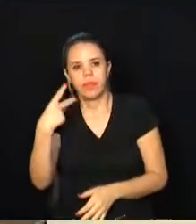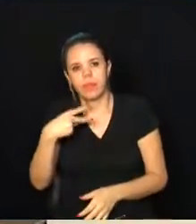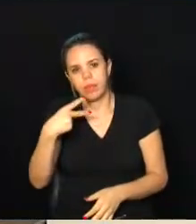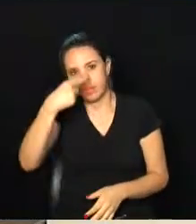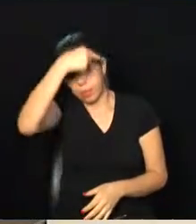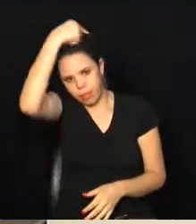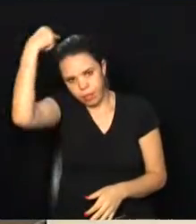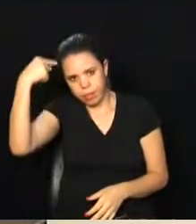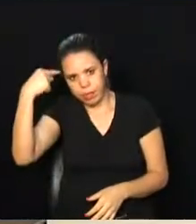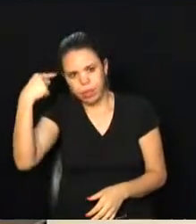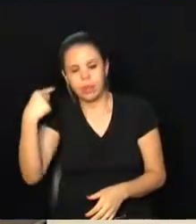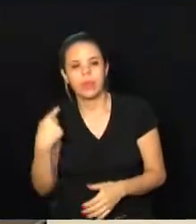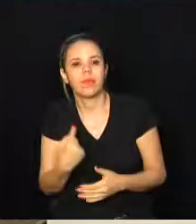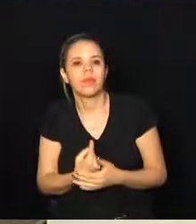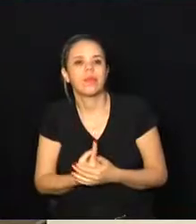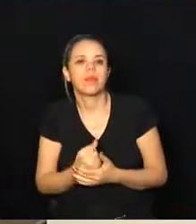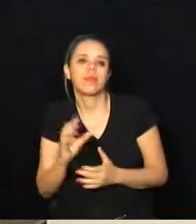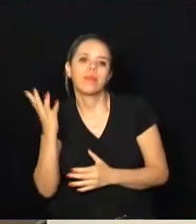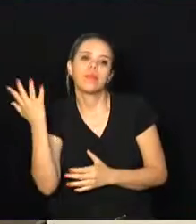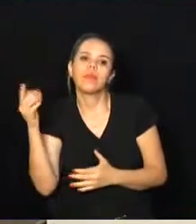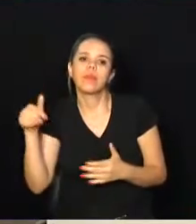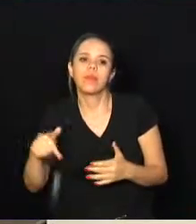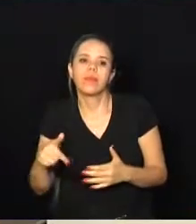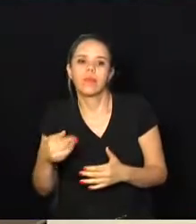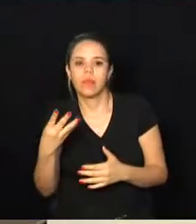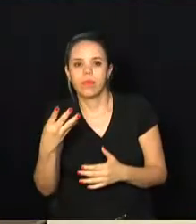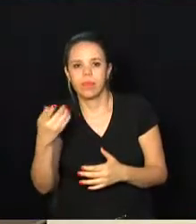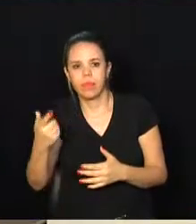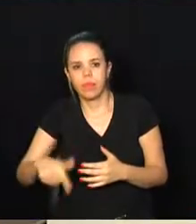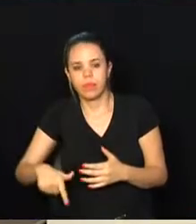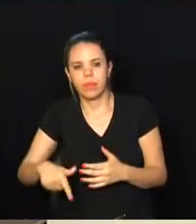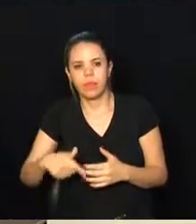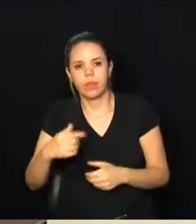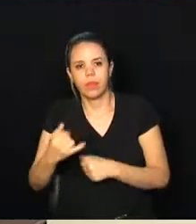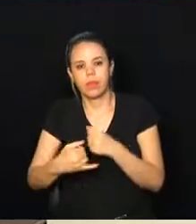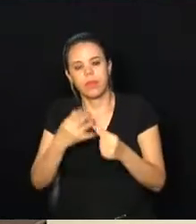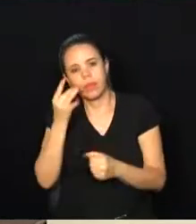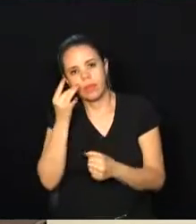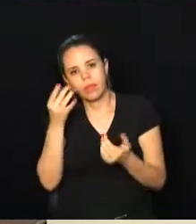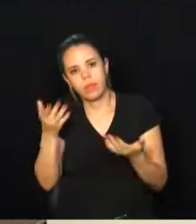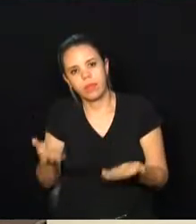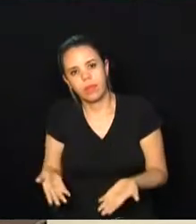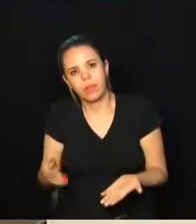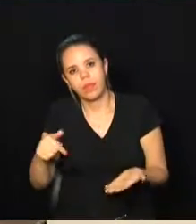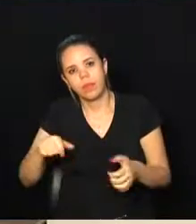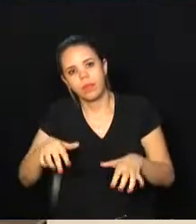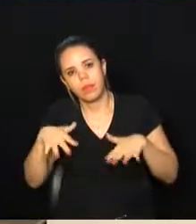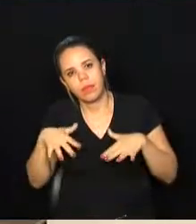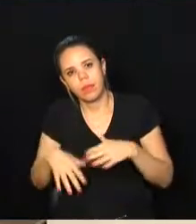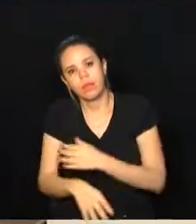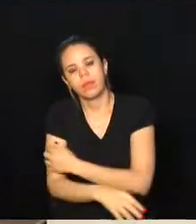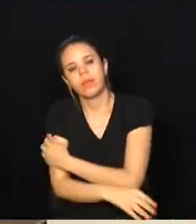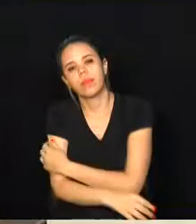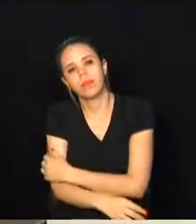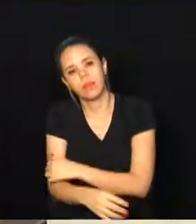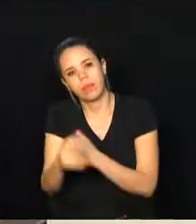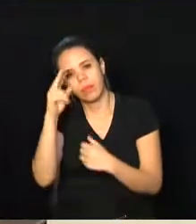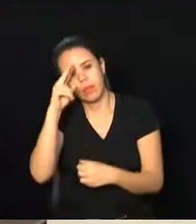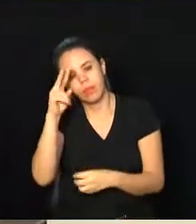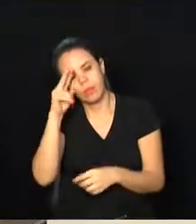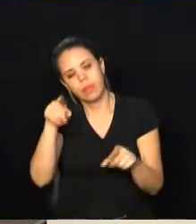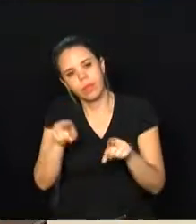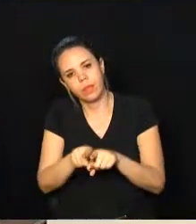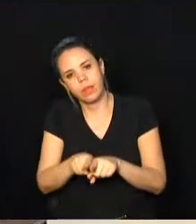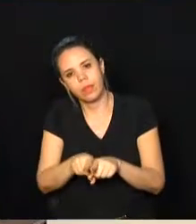vereador Paulo Gaspar e acontece em sua quarta vez aqui de forma presencial aqui no plenário. Lembrando que essa comissão também